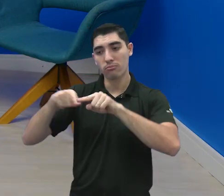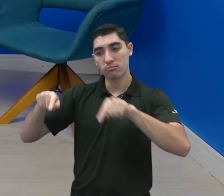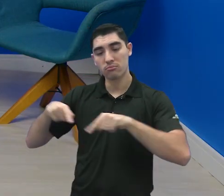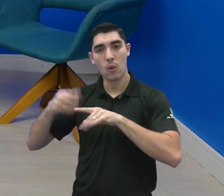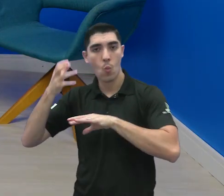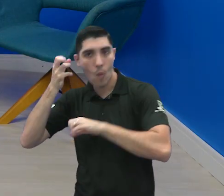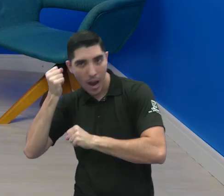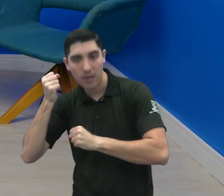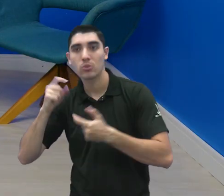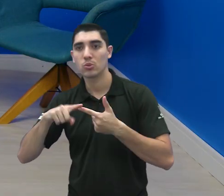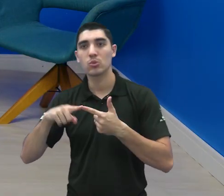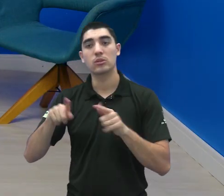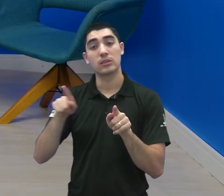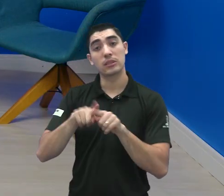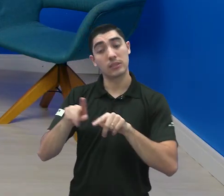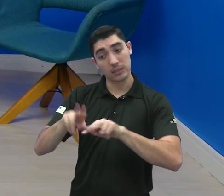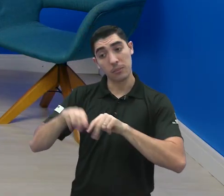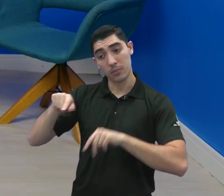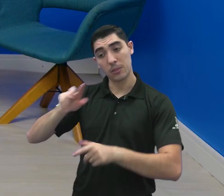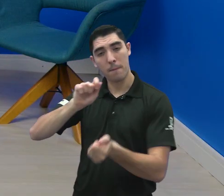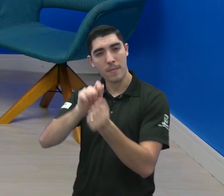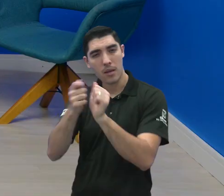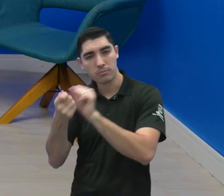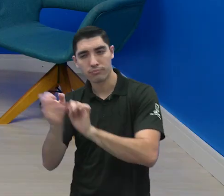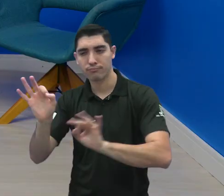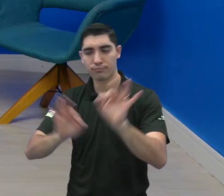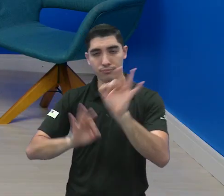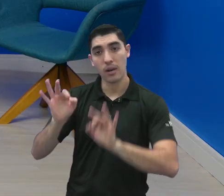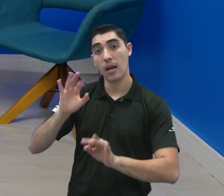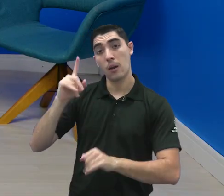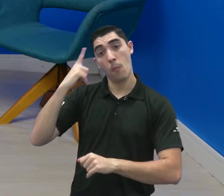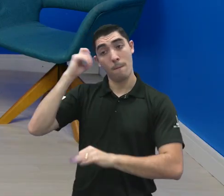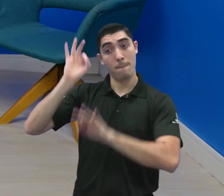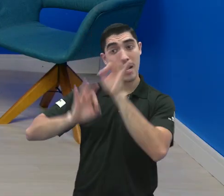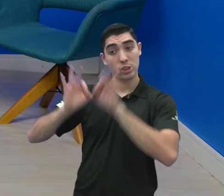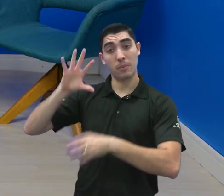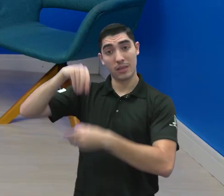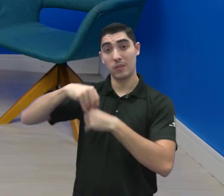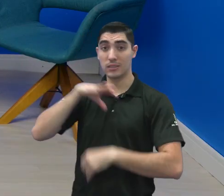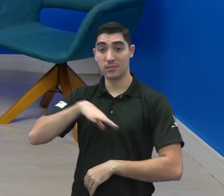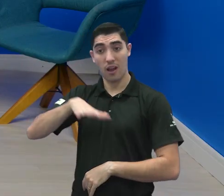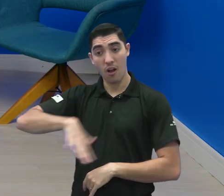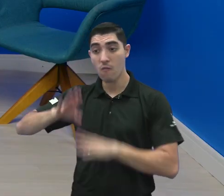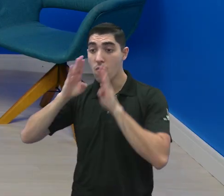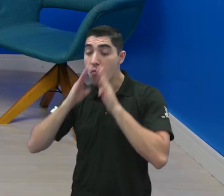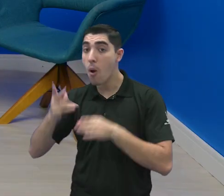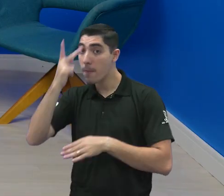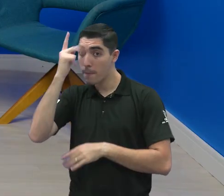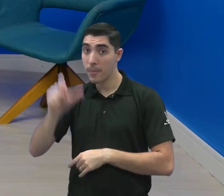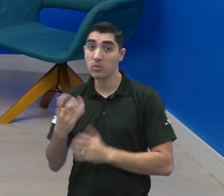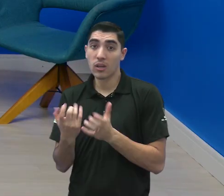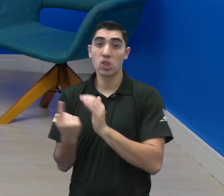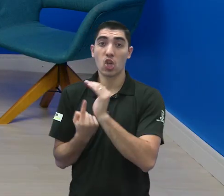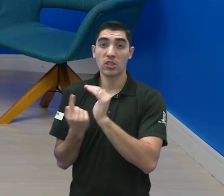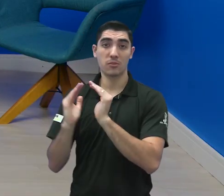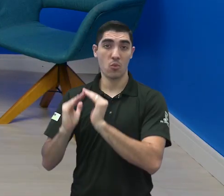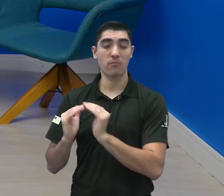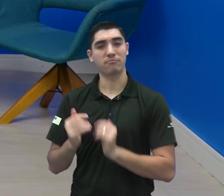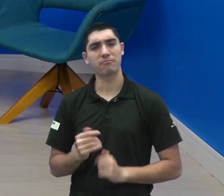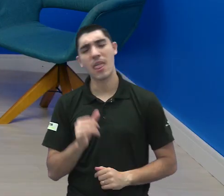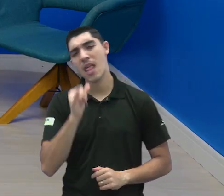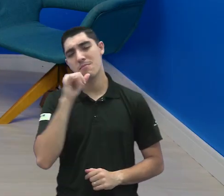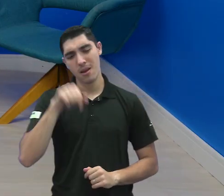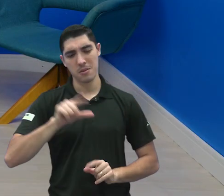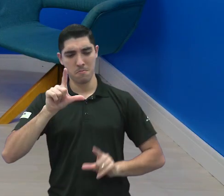a verticalização, o planejamento urbano. Tudo isso tem que ser pensado agora com essa tendência de morar sozinho, né? Será que